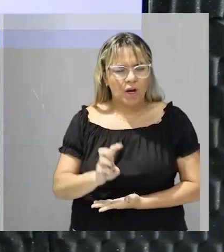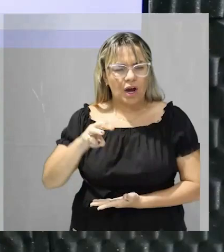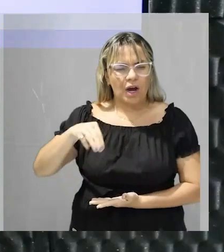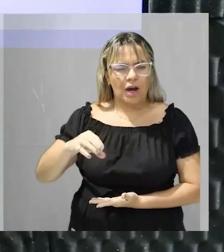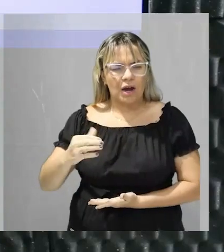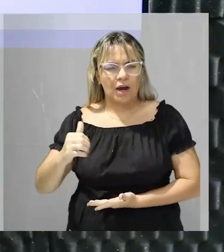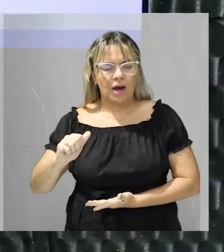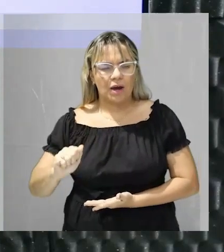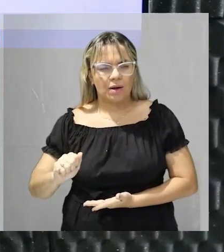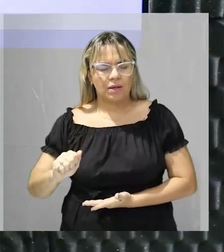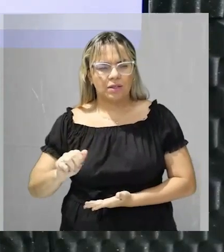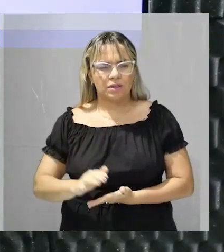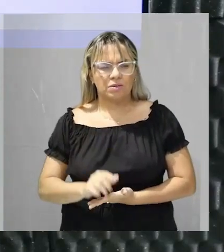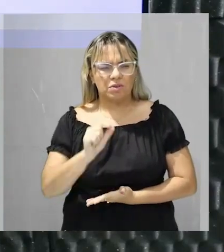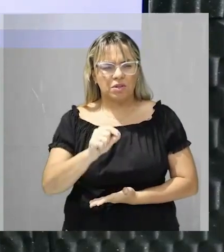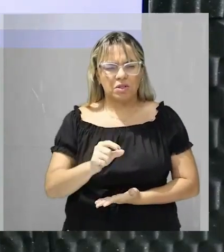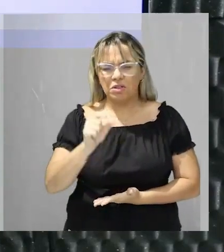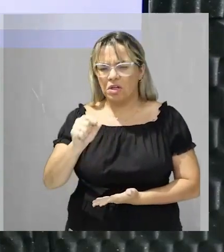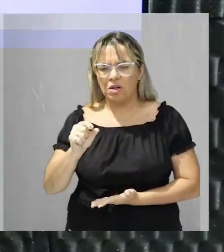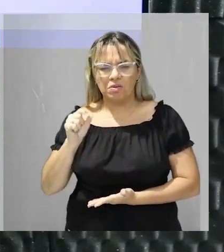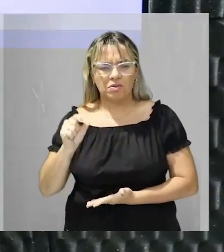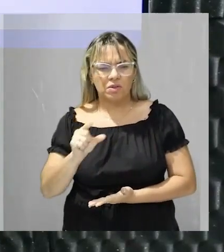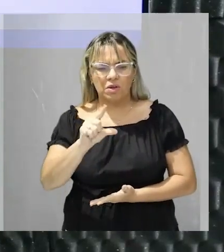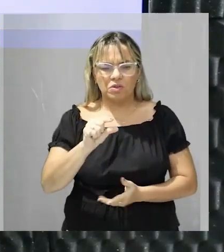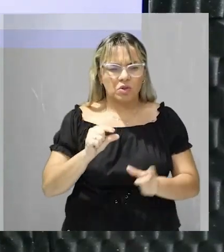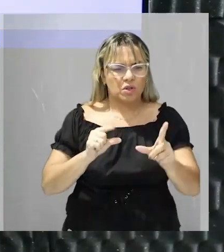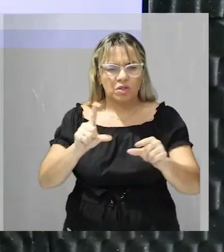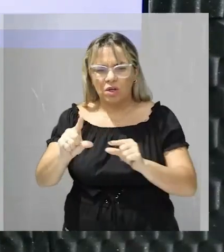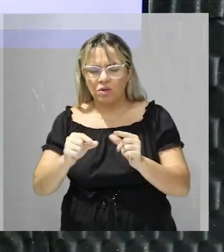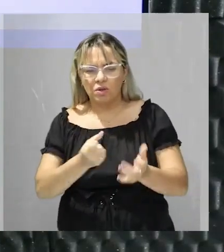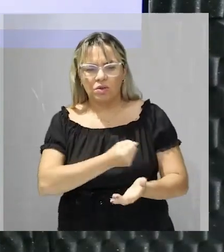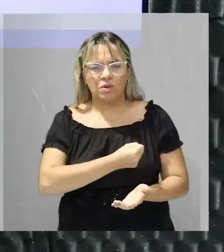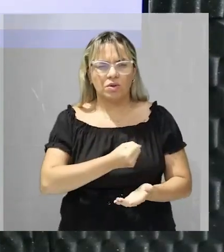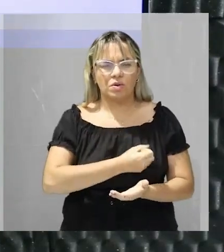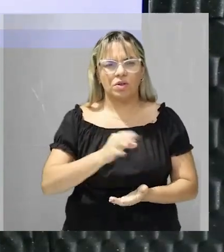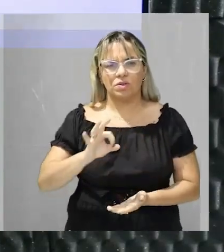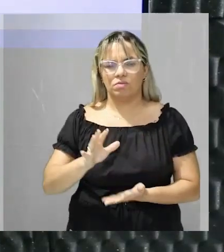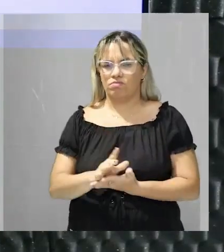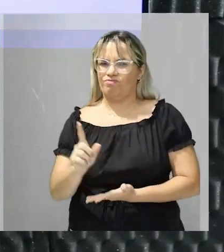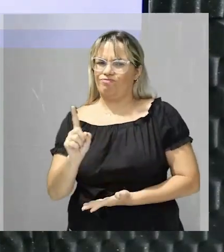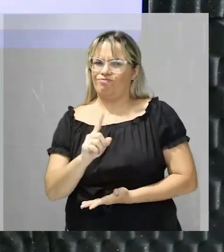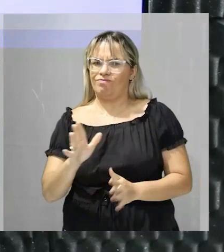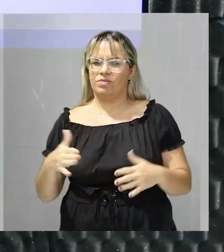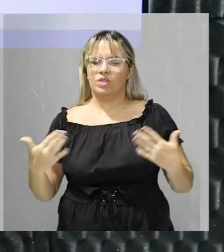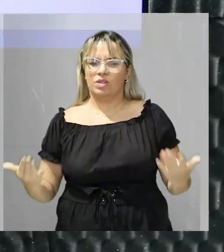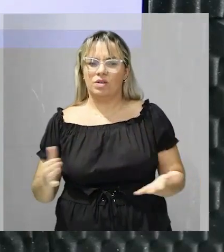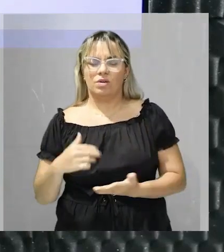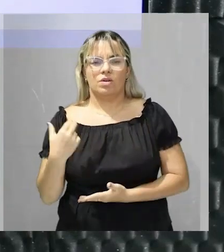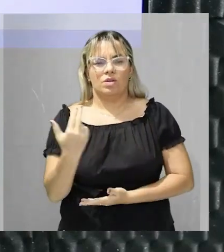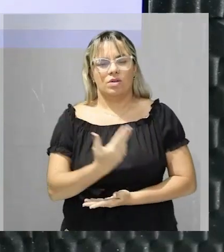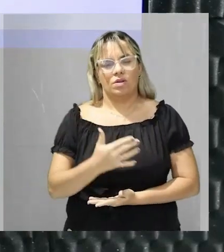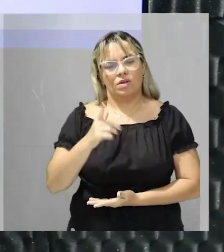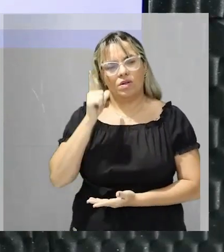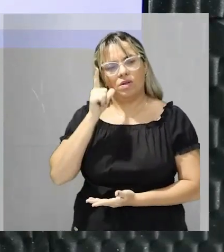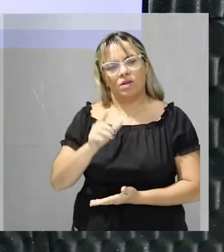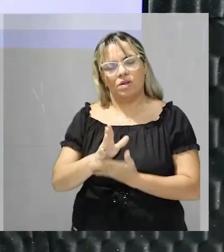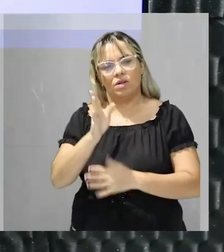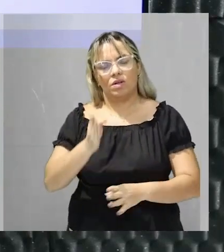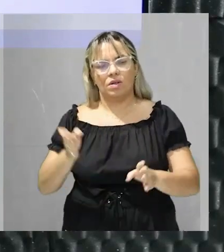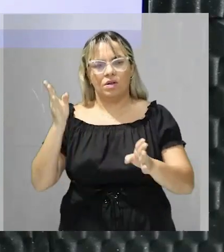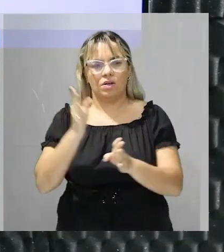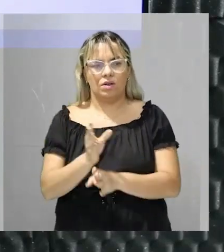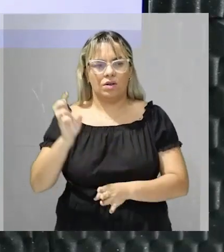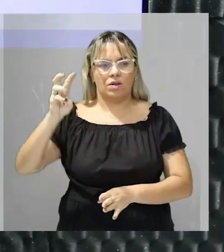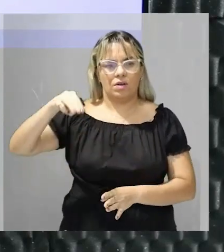é tal tal eu vou usar isso isso dá certo gente para que nós consigamos identificar